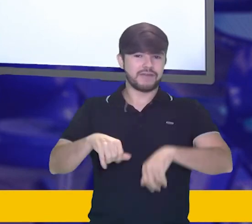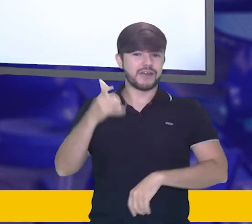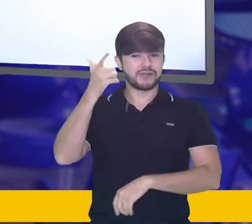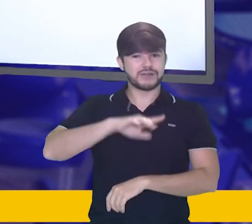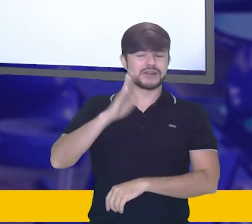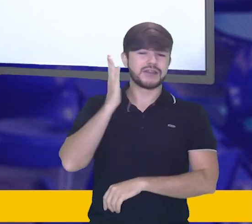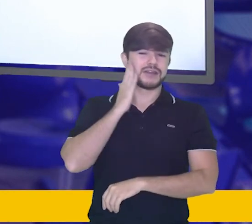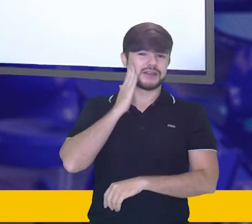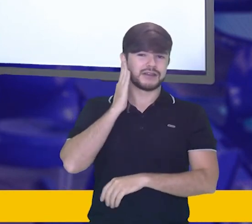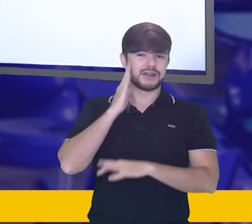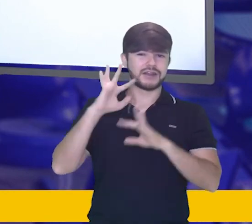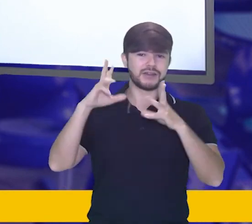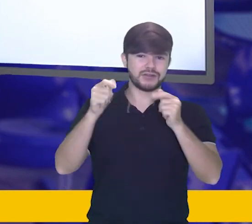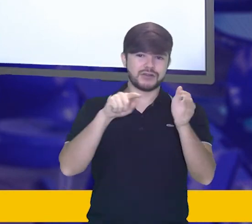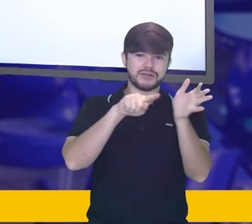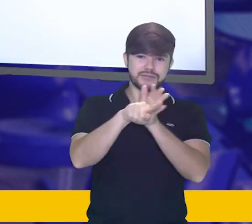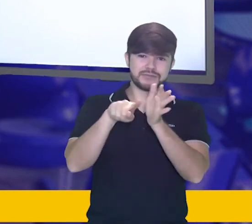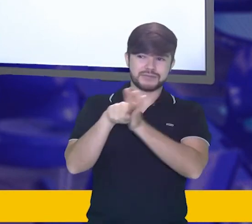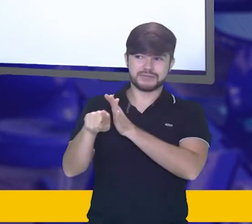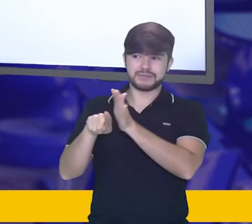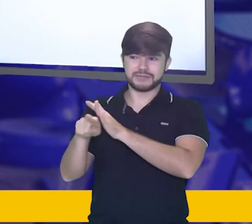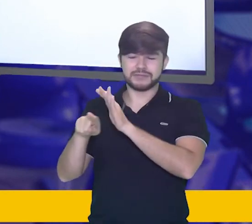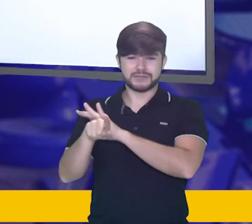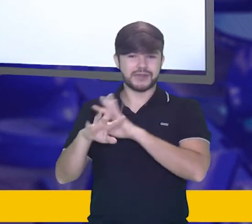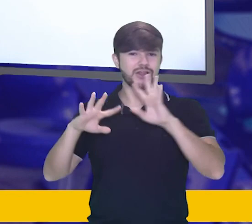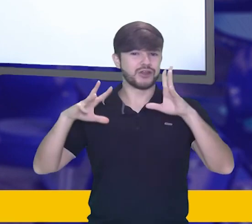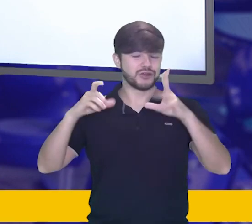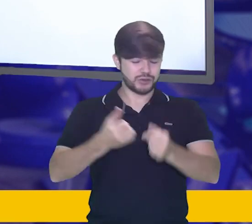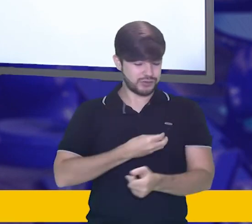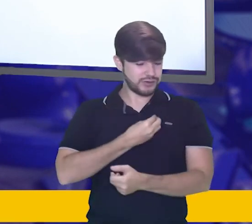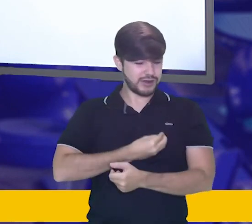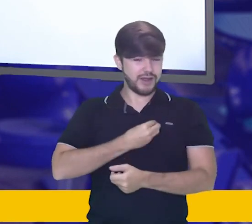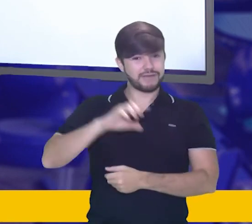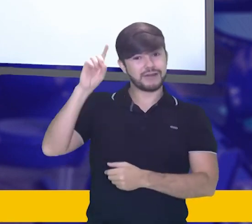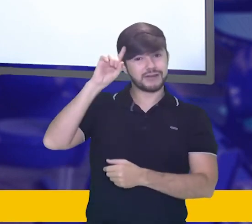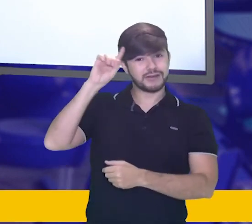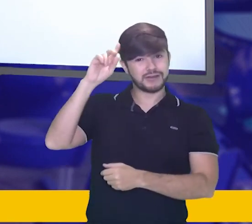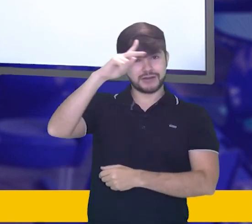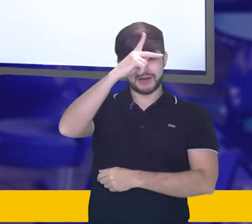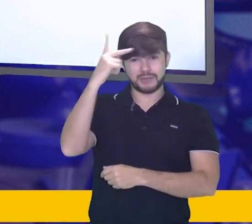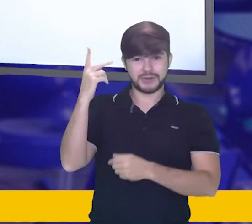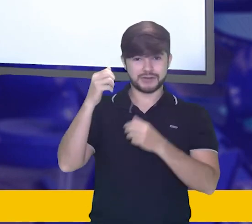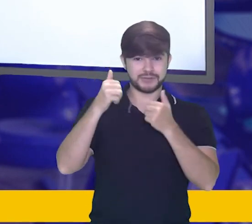entender como que funciona as questões religiosas e as ações no dia a dia, no cotidiano do ser humano.